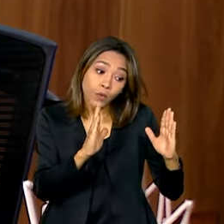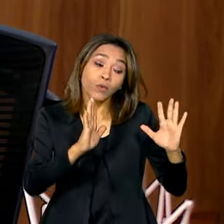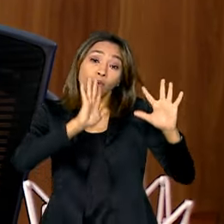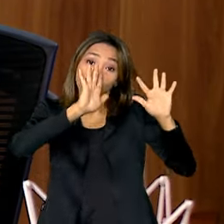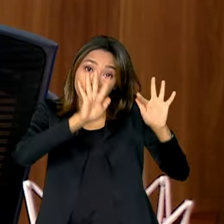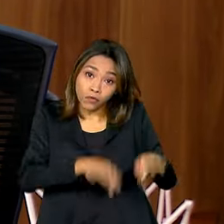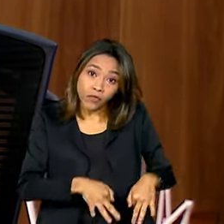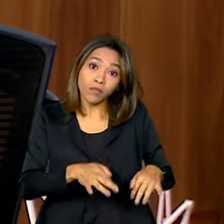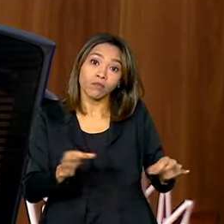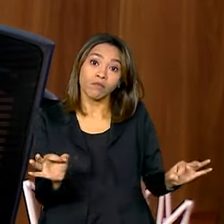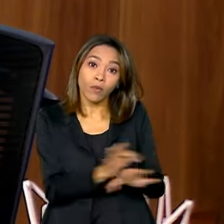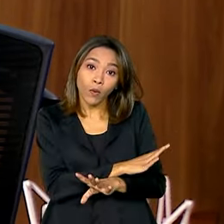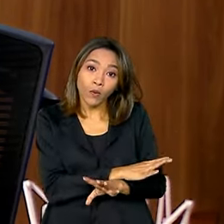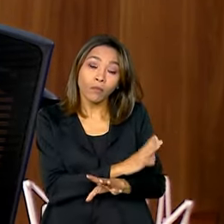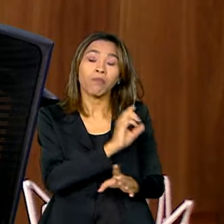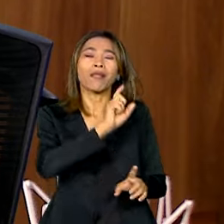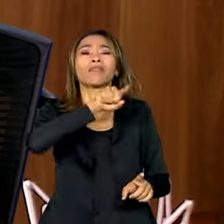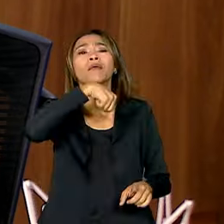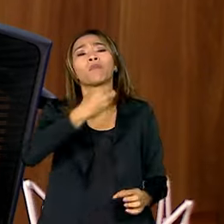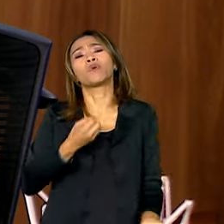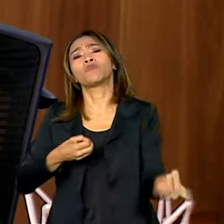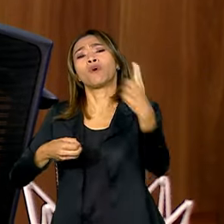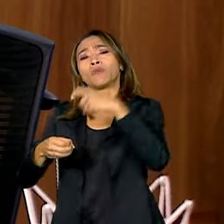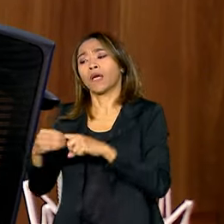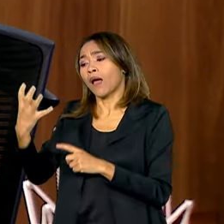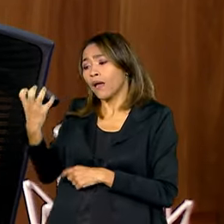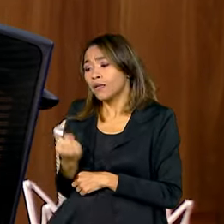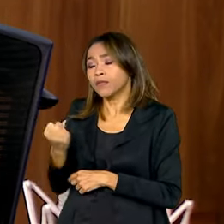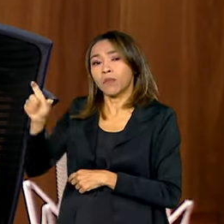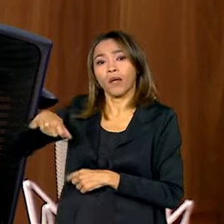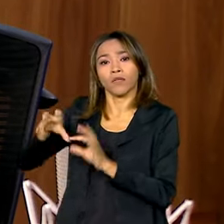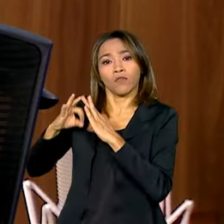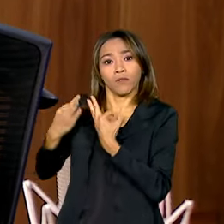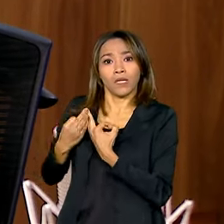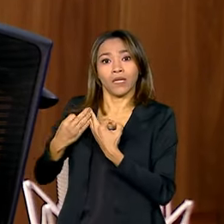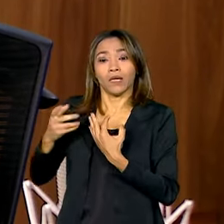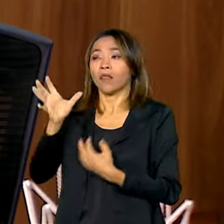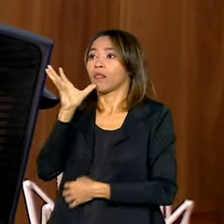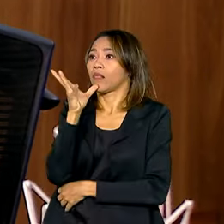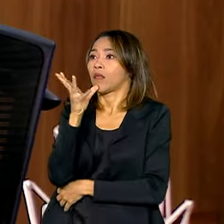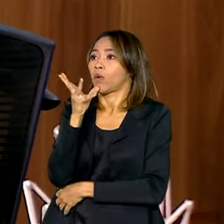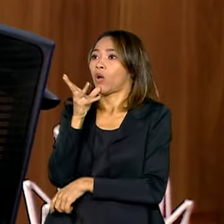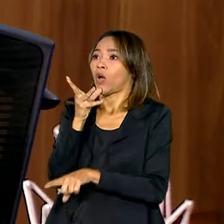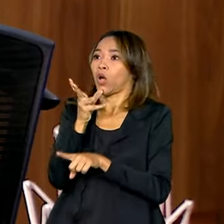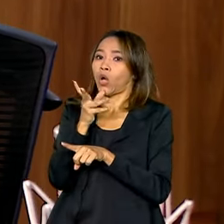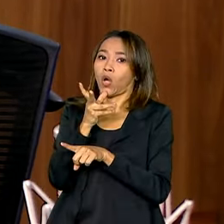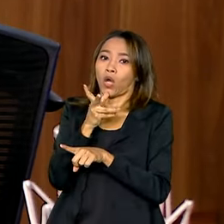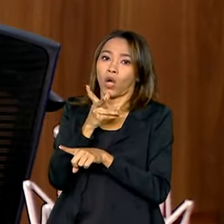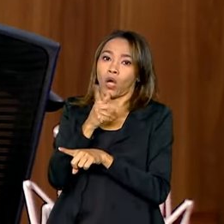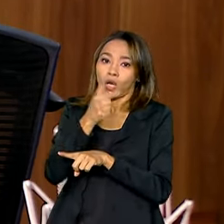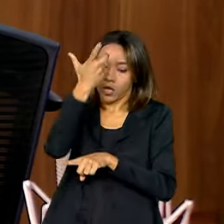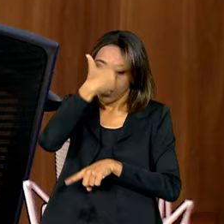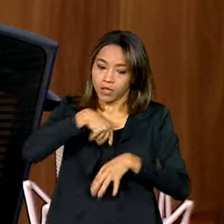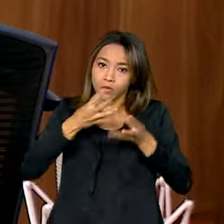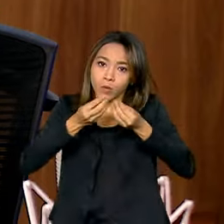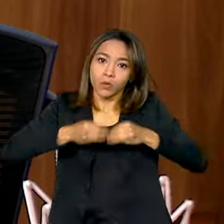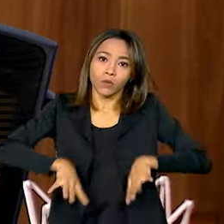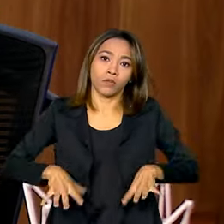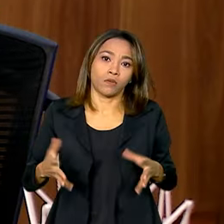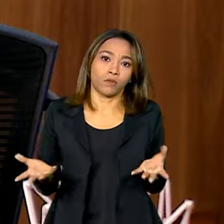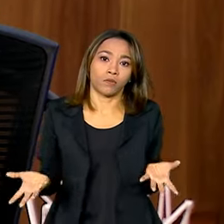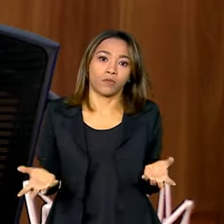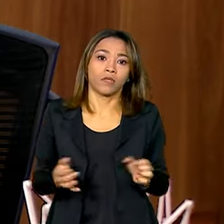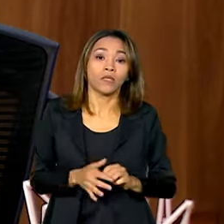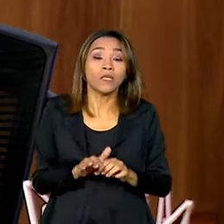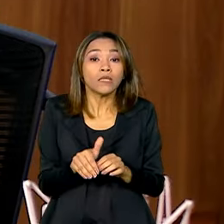defeso, normalmente, para voltar a receber o Bolsa Família, ele tinha uma demora que causava grande prejuízo. Então,